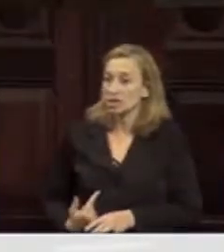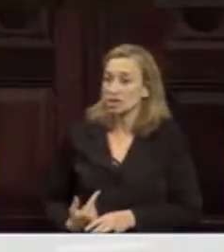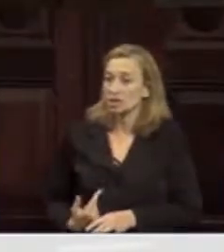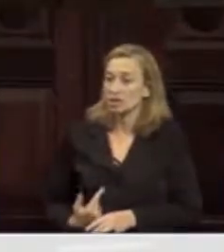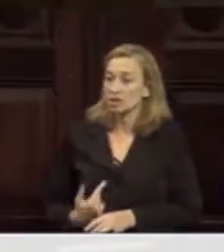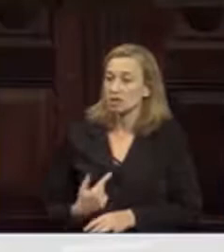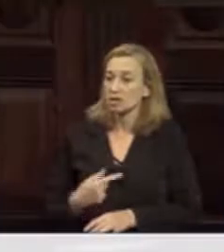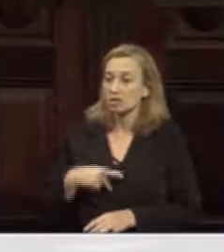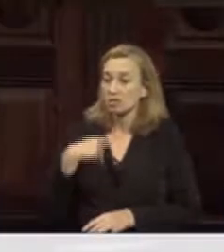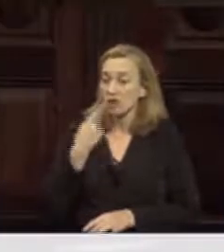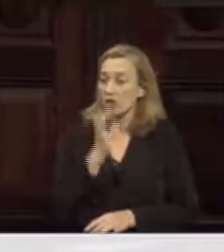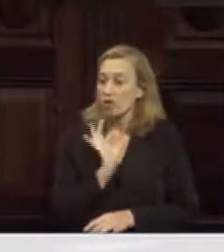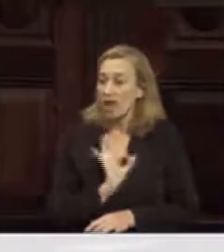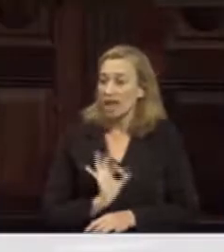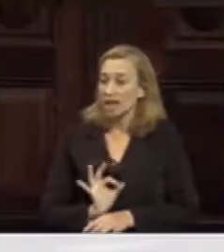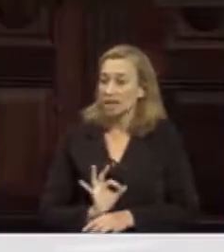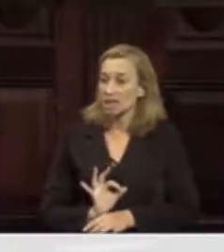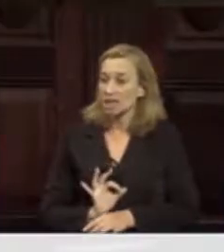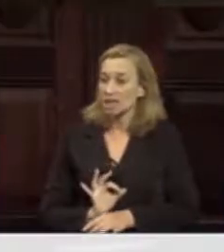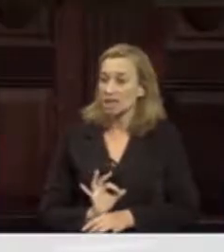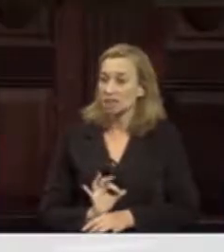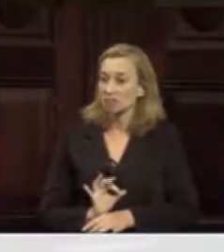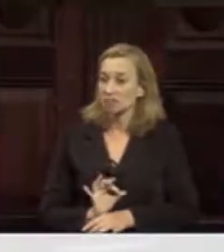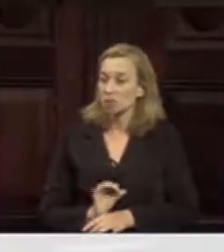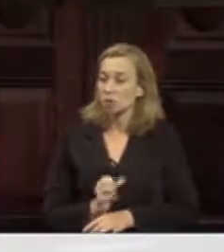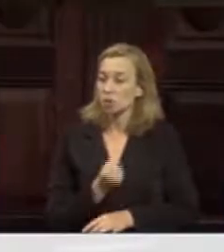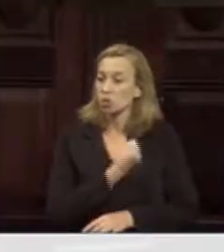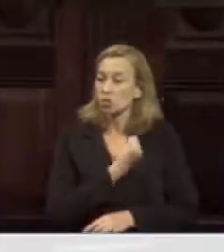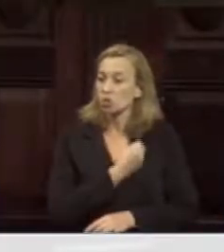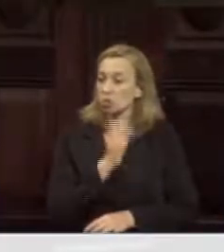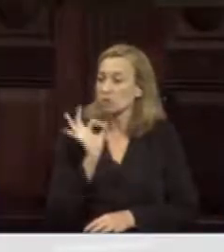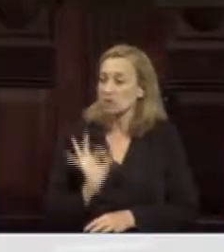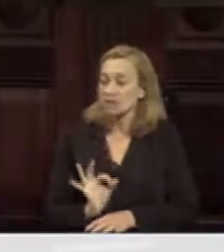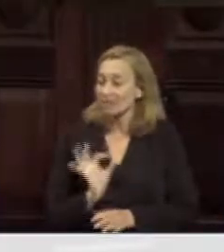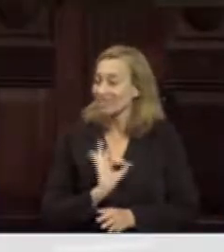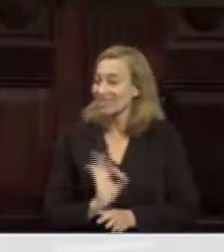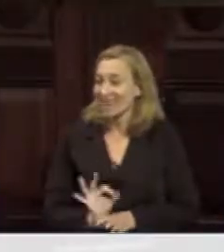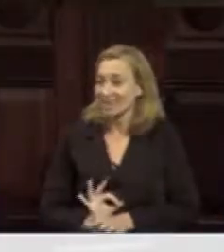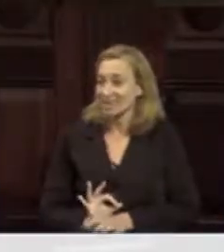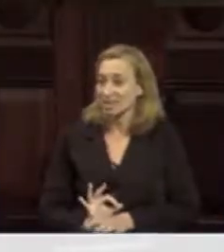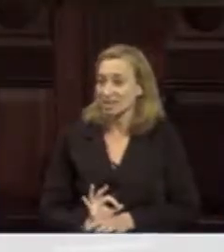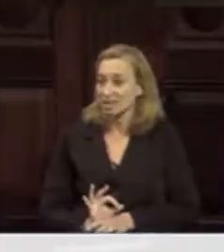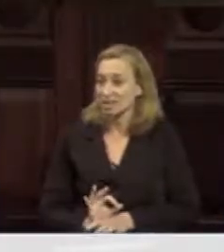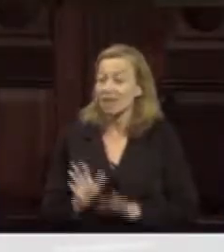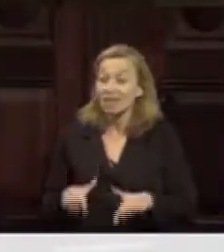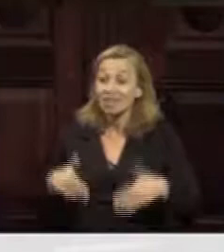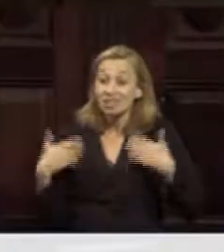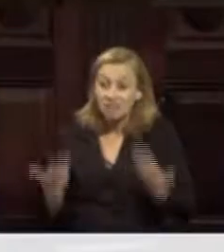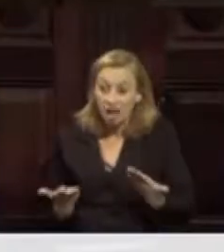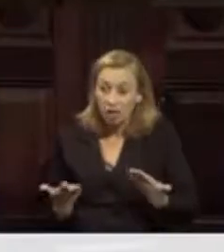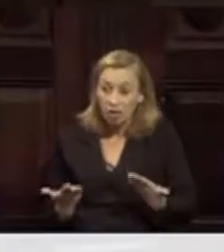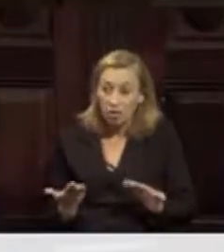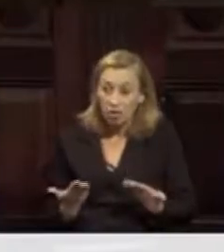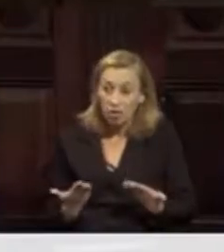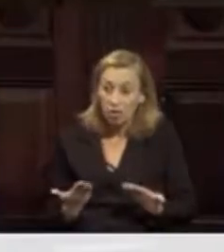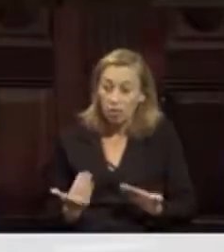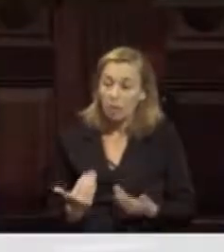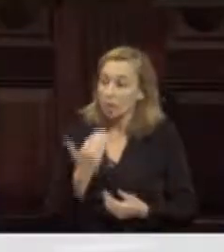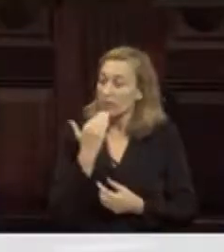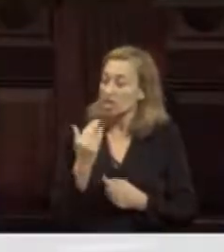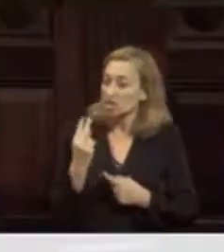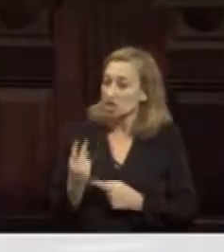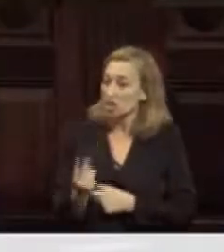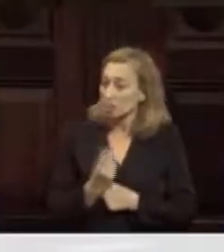de estabelecer uma meta de aumento de arrecadação. Então, conceder o aumento ao empréstimo